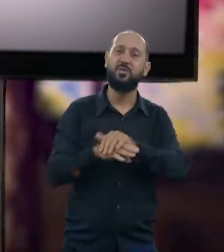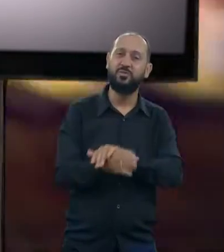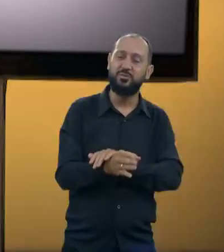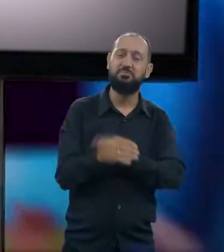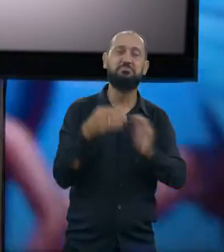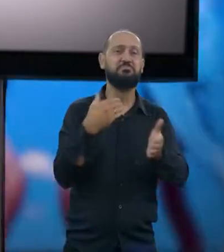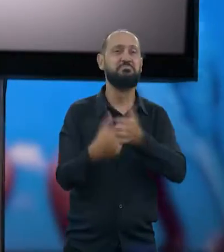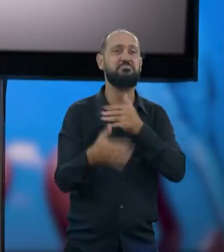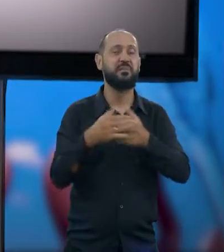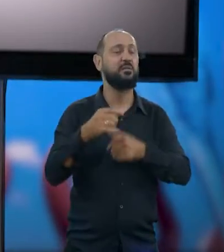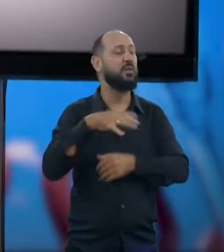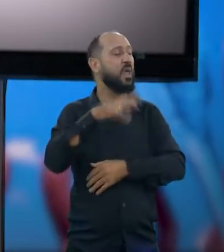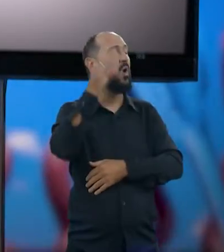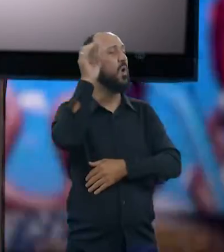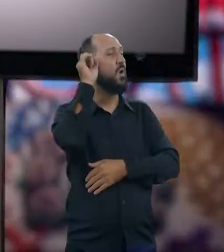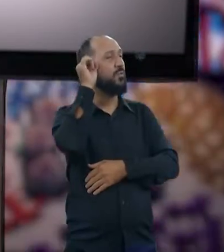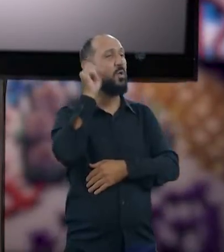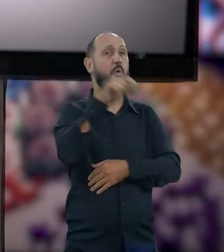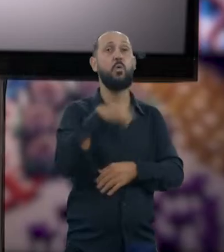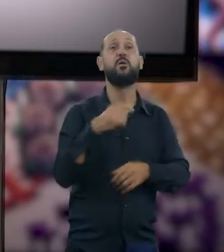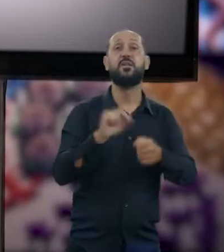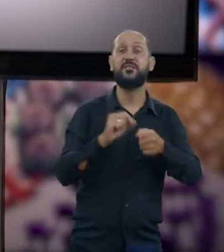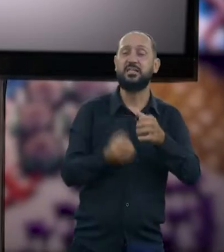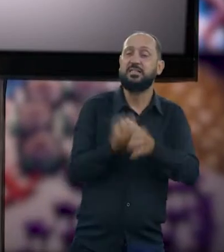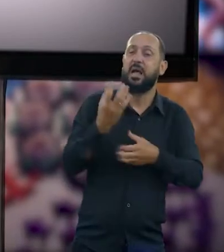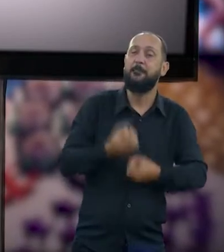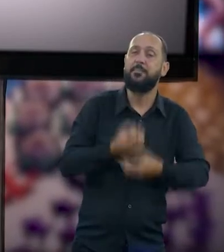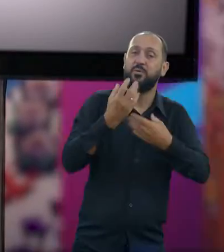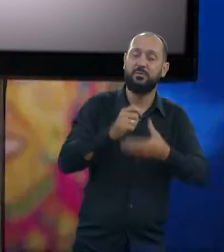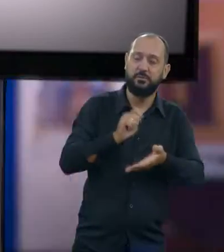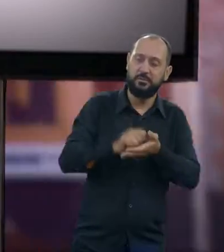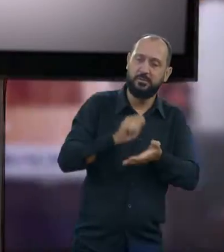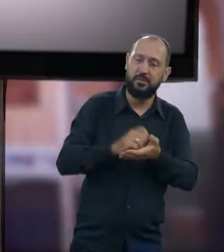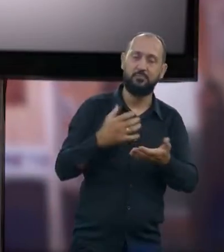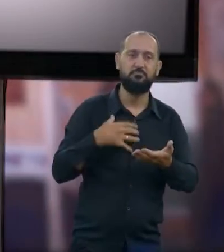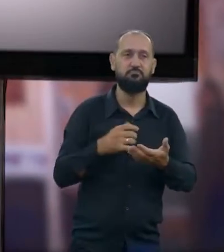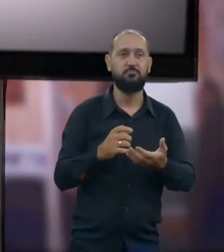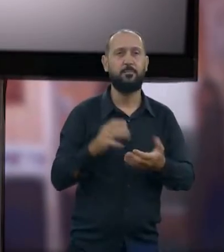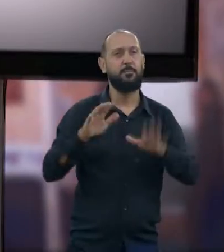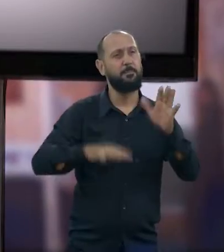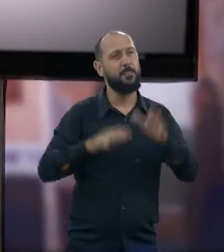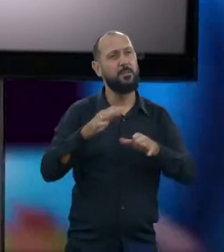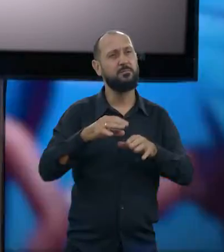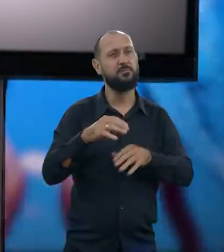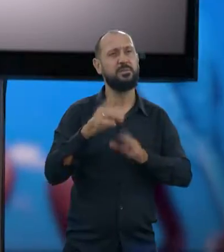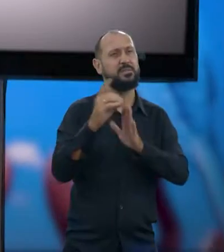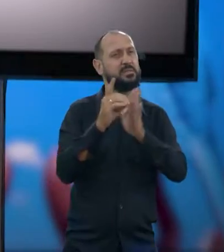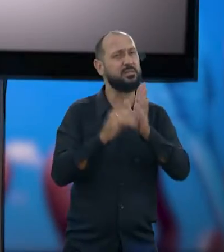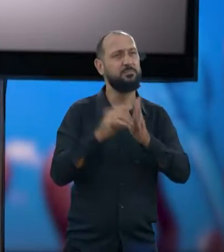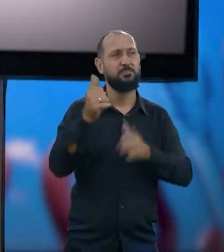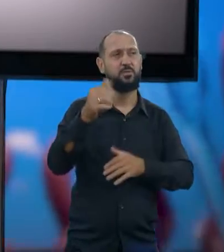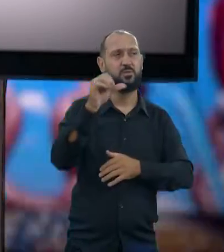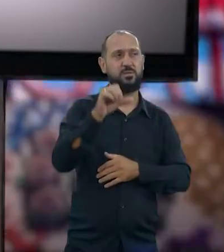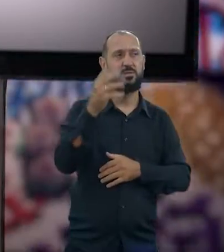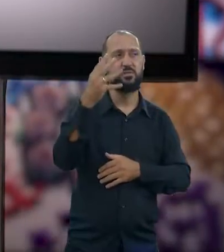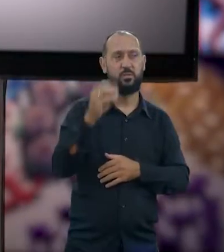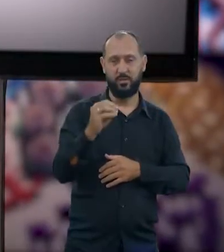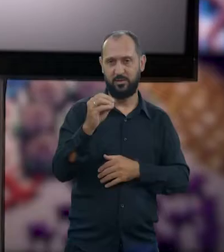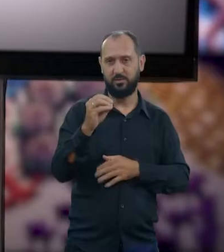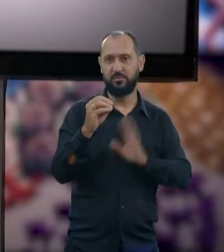criar novos hábitos, seja entre os ouvintes ou entre os produtores musicais. Foi desenvolvido em meados da década